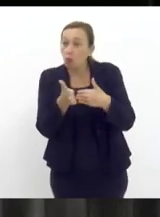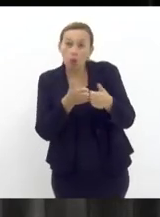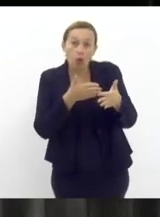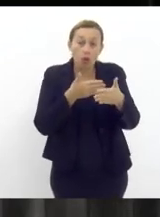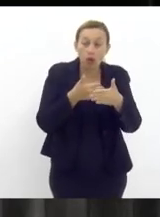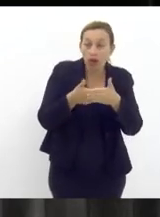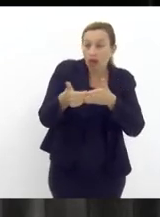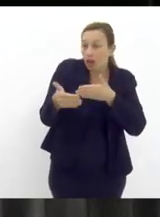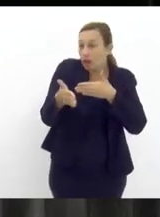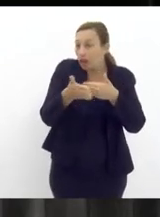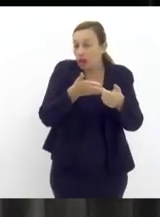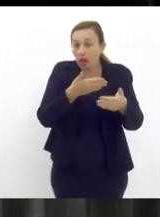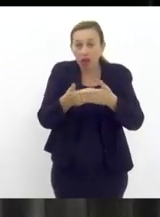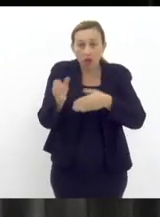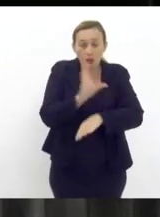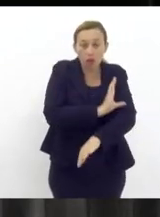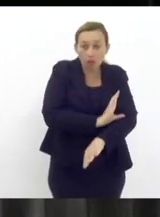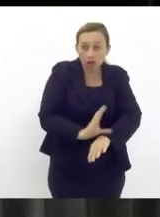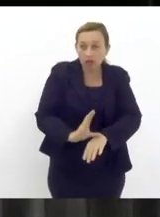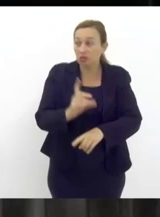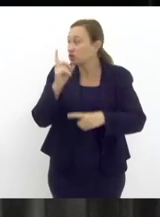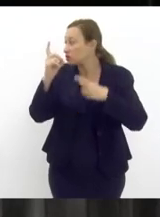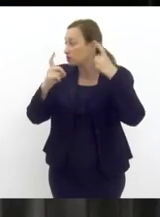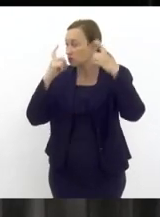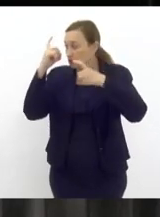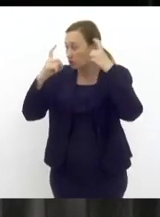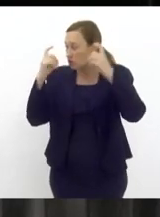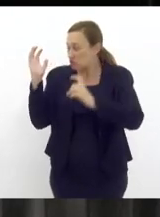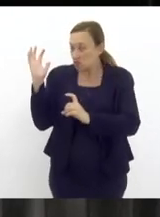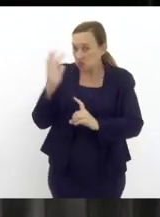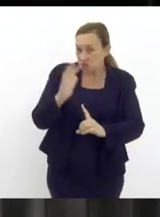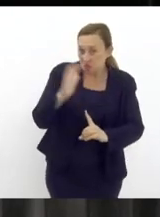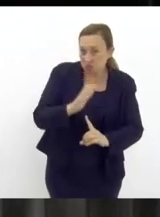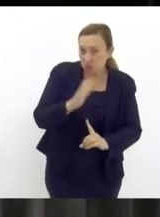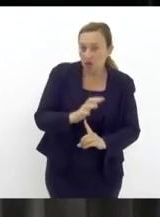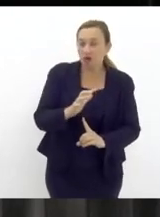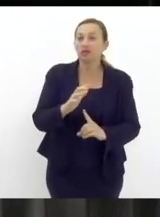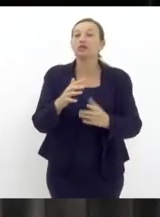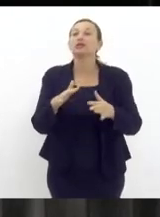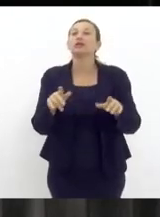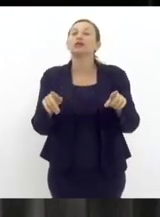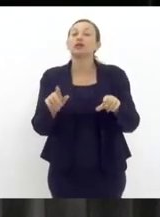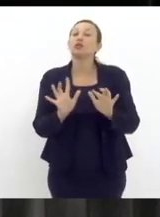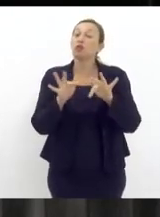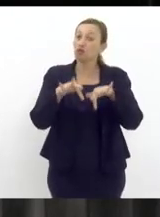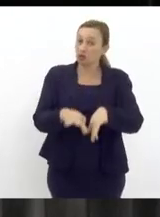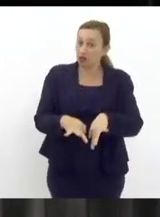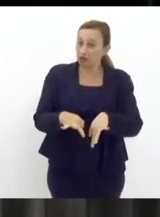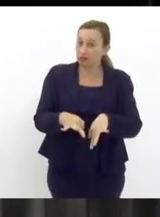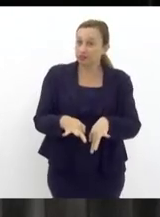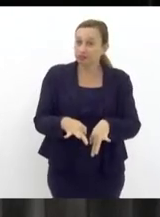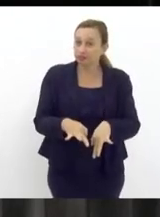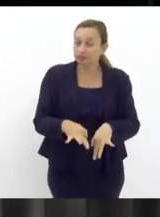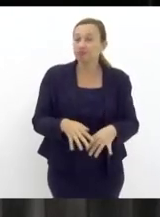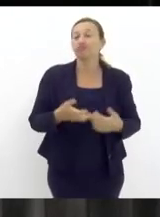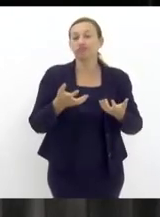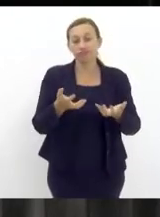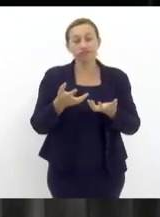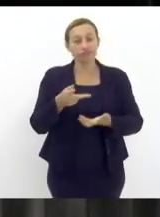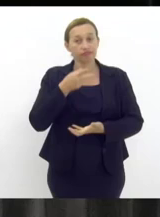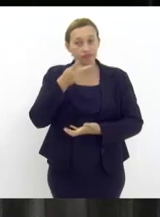ameaças ou comportamentos preocupantes a fim de prevenir a ocorrência de ataque e por fim eu quero falar